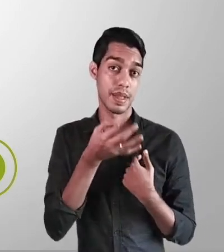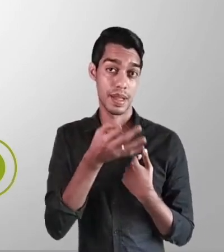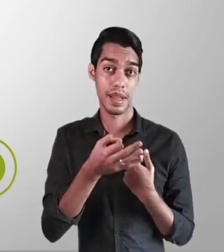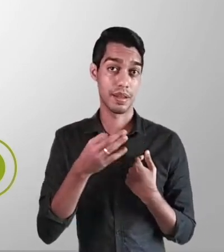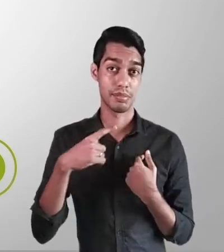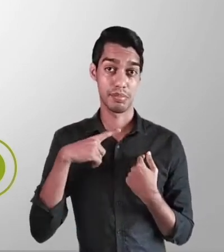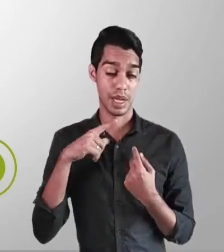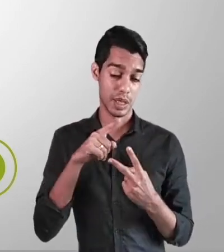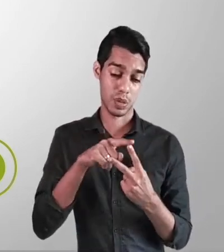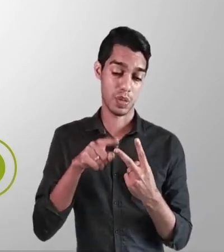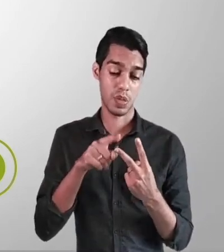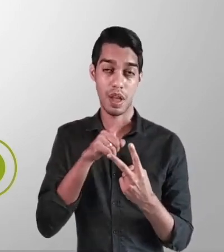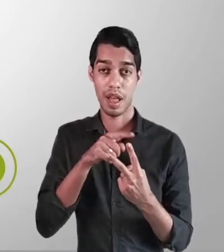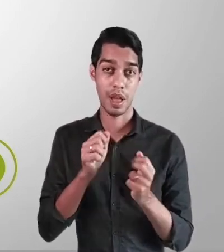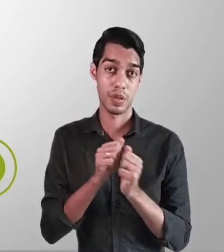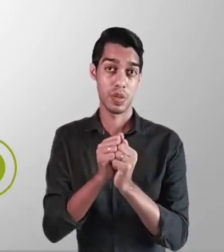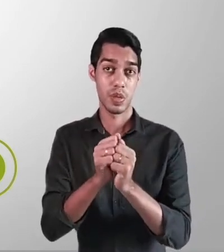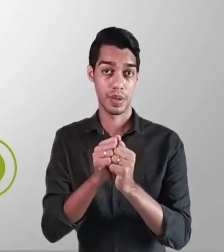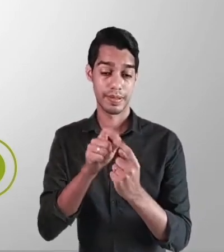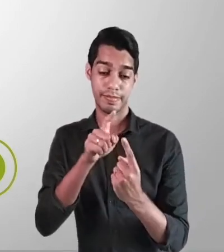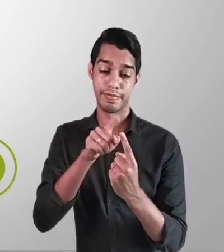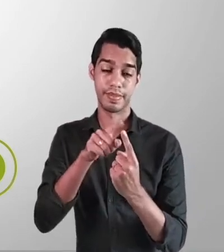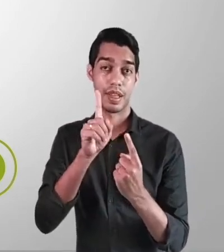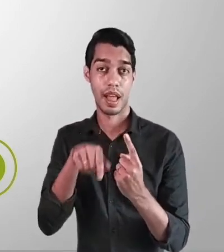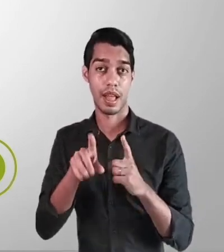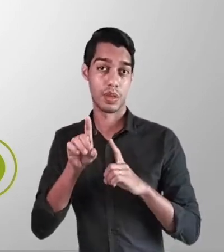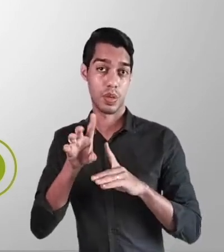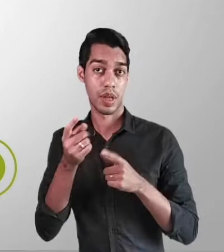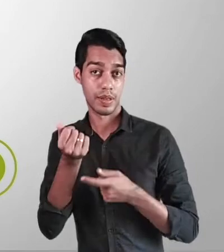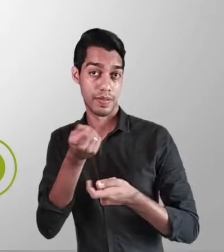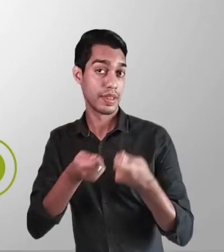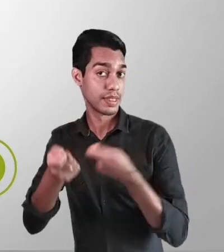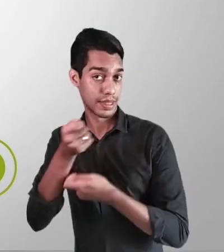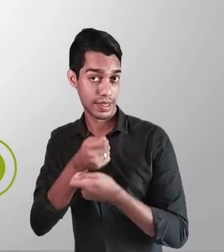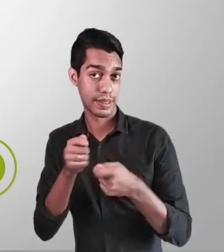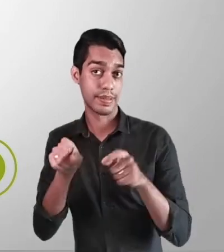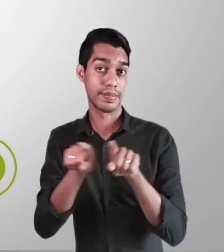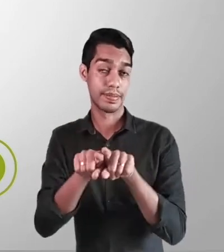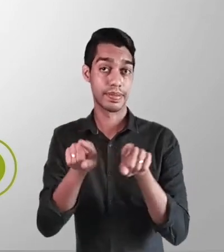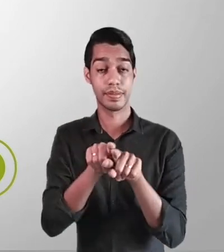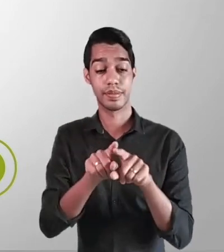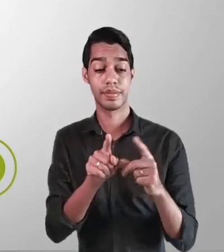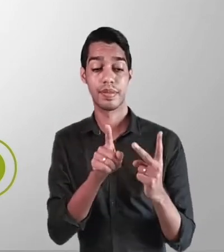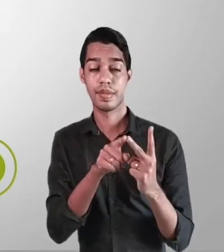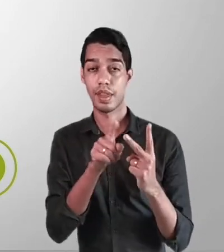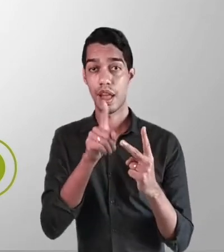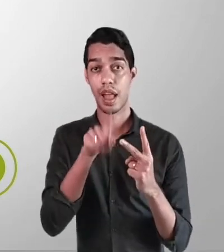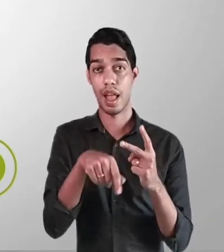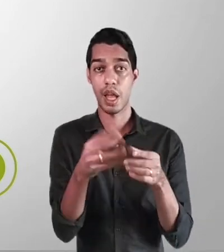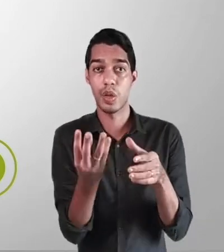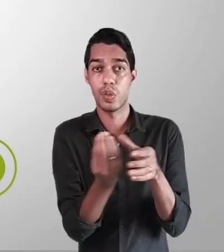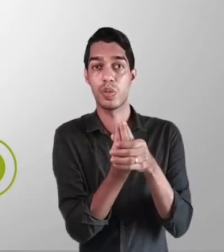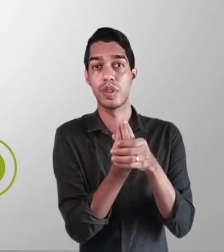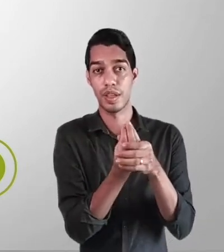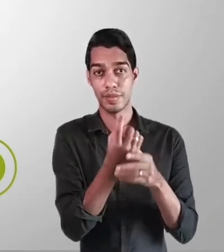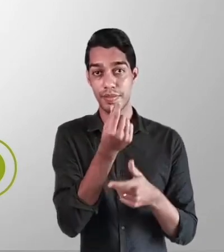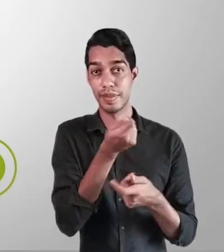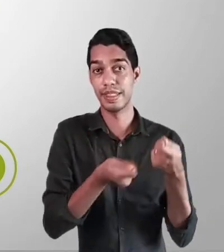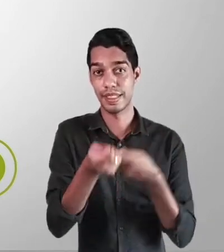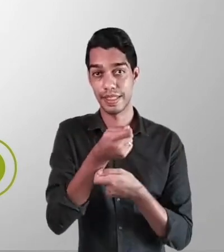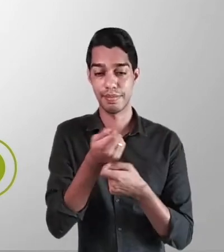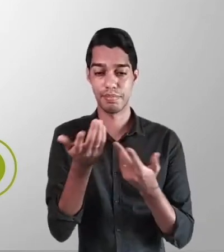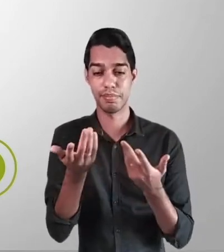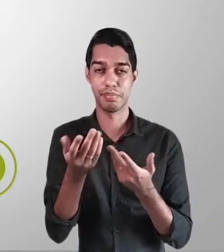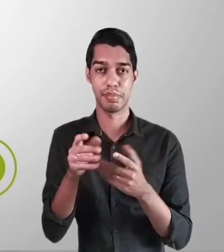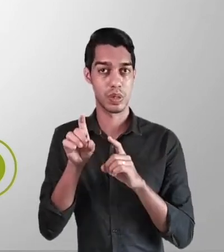caminham juntas, tanto a questão da educação financeira quanto a questão, obviamente, da inclusão financeira, né? Educação e inclusão